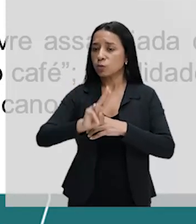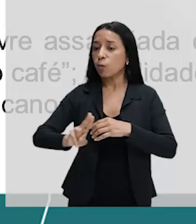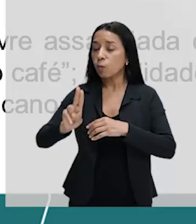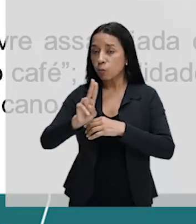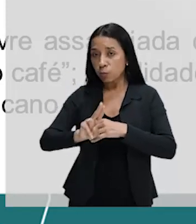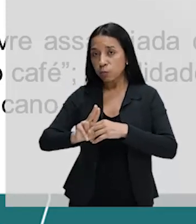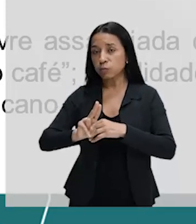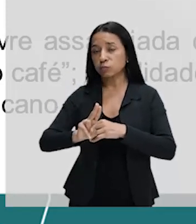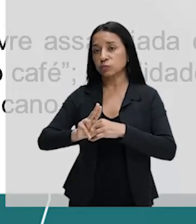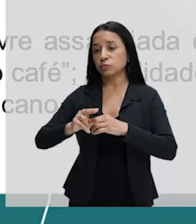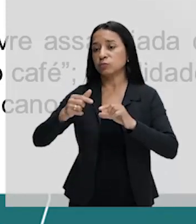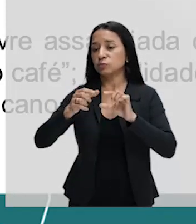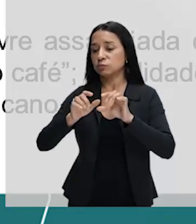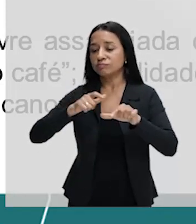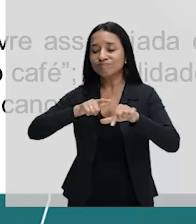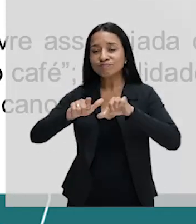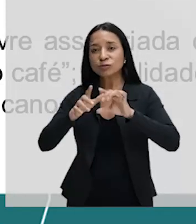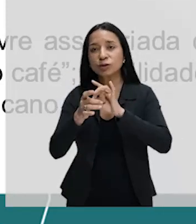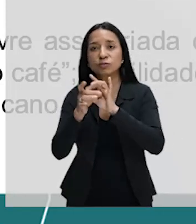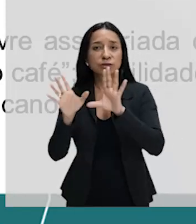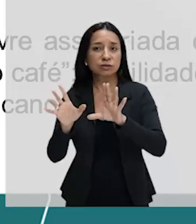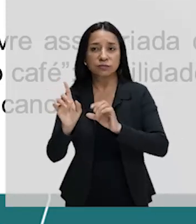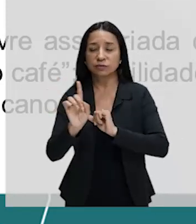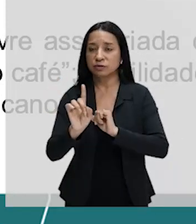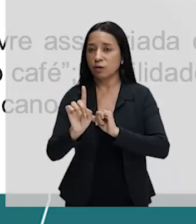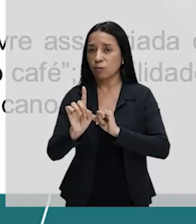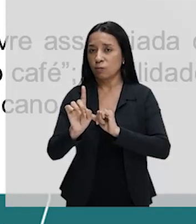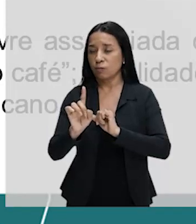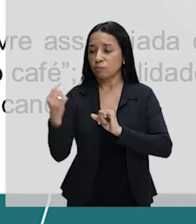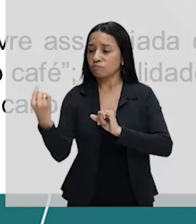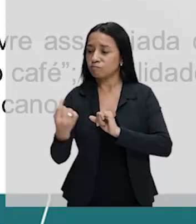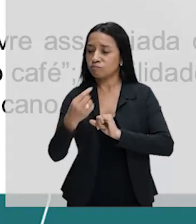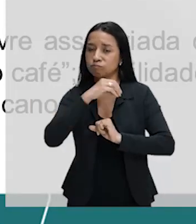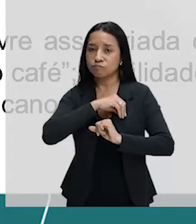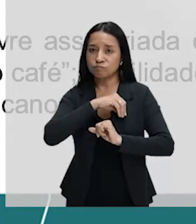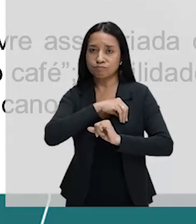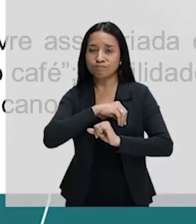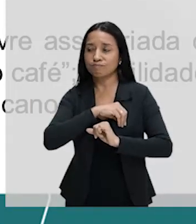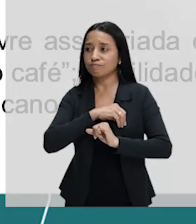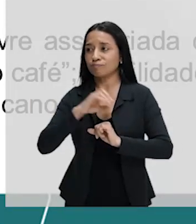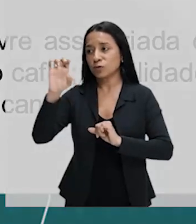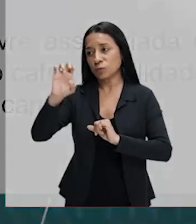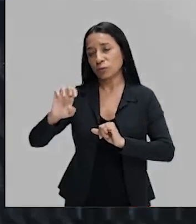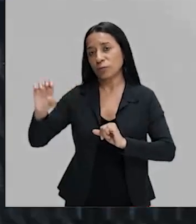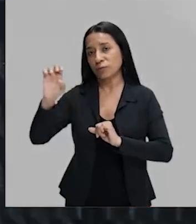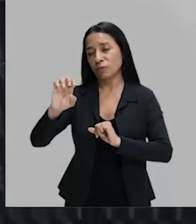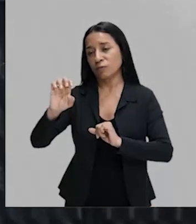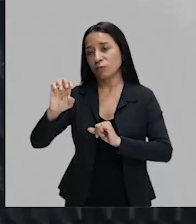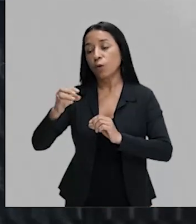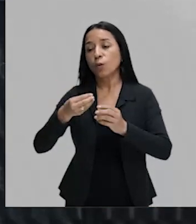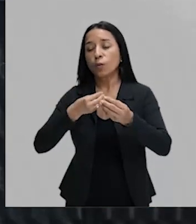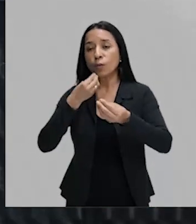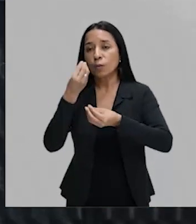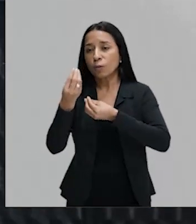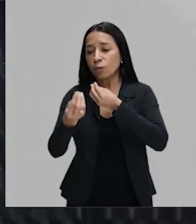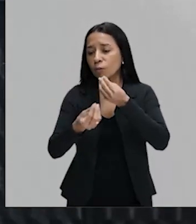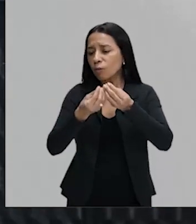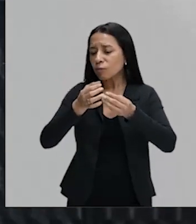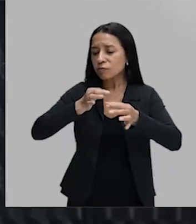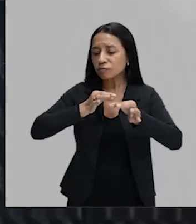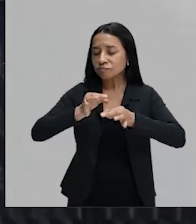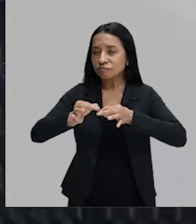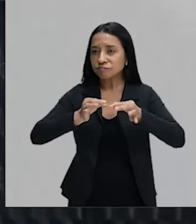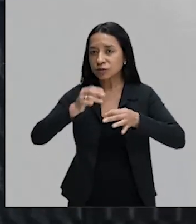obra livre, assalariada, do imigrante europeu, mas eu diria na forma como eles vão conduzir no dia a